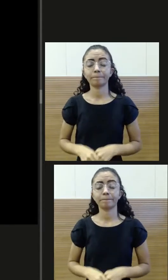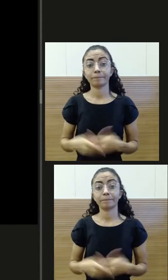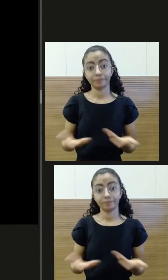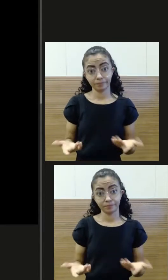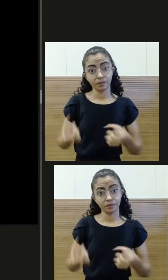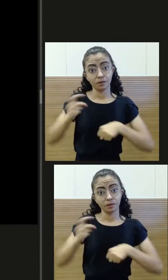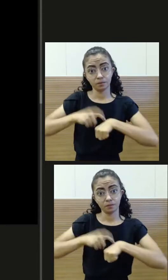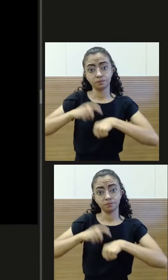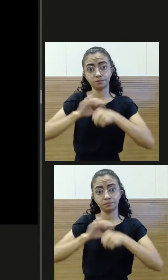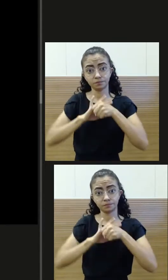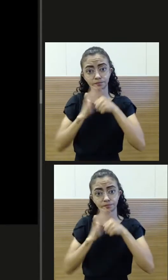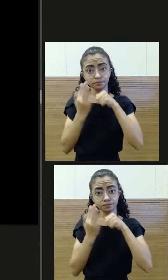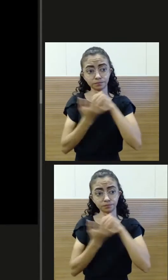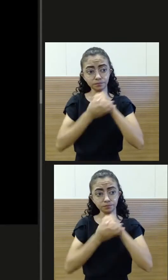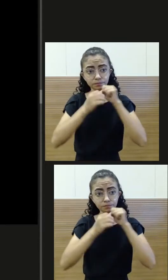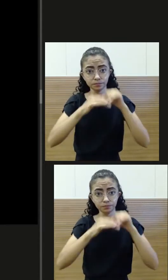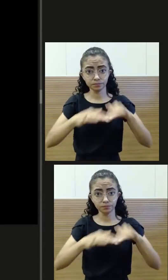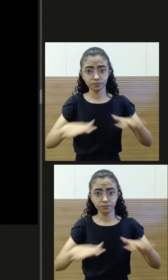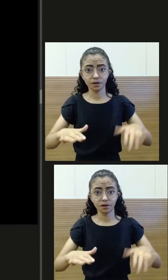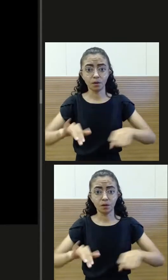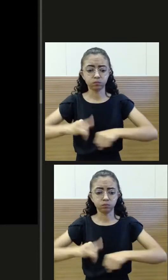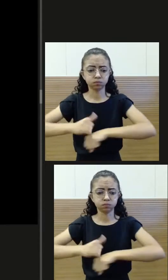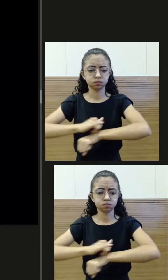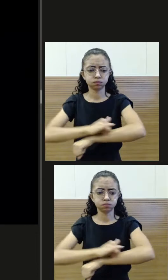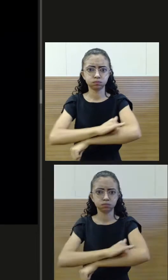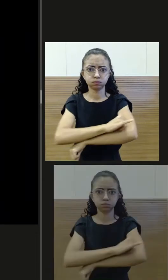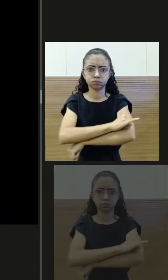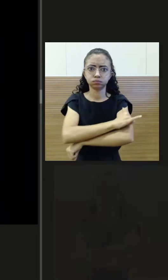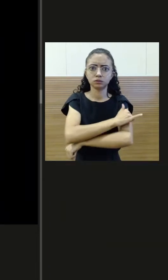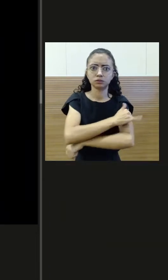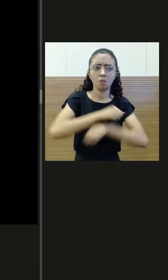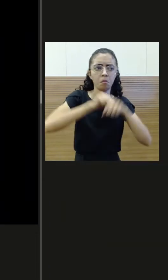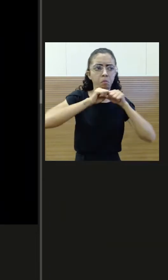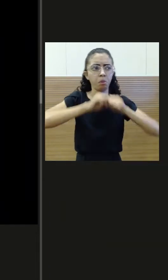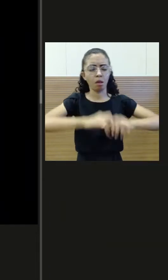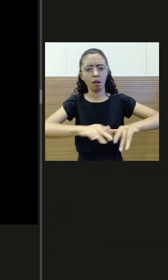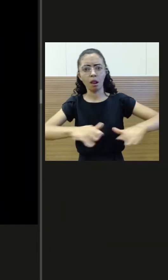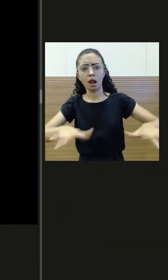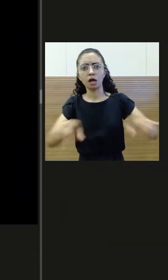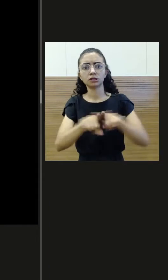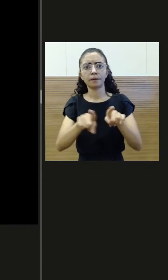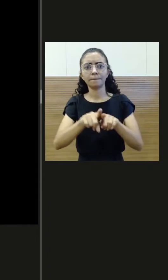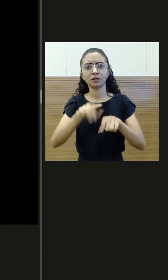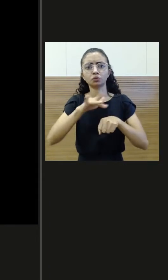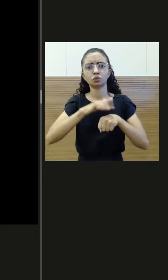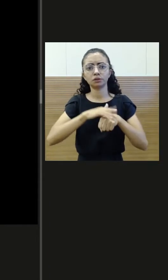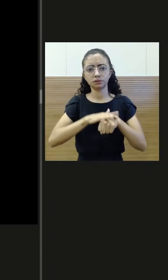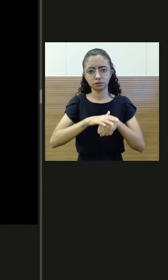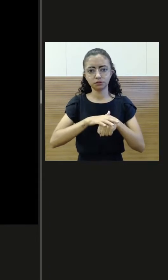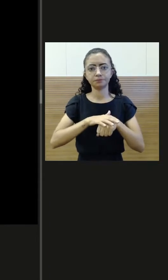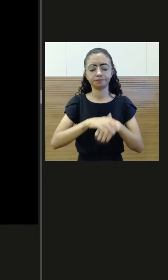crise pandêmica de obesidade fora de controle e suas muitas doenças e condições.